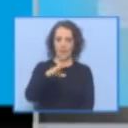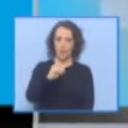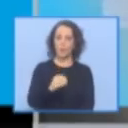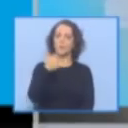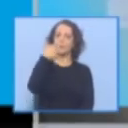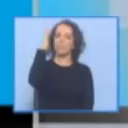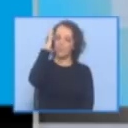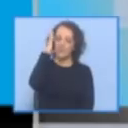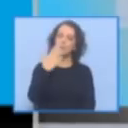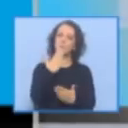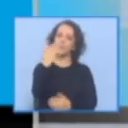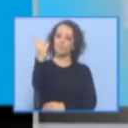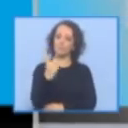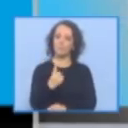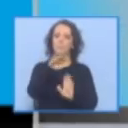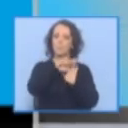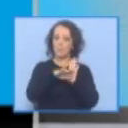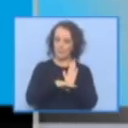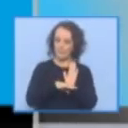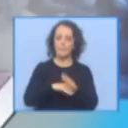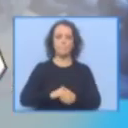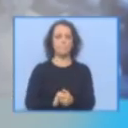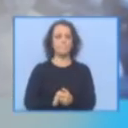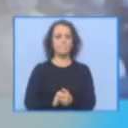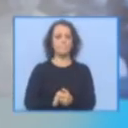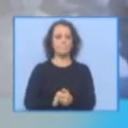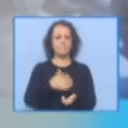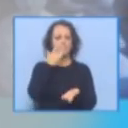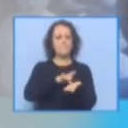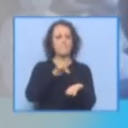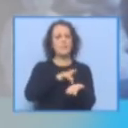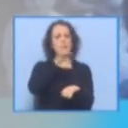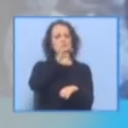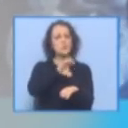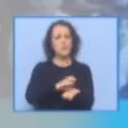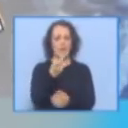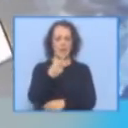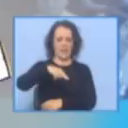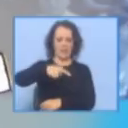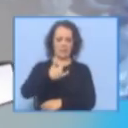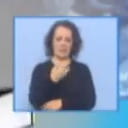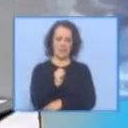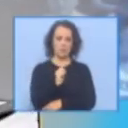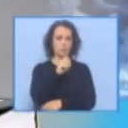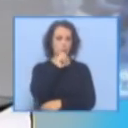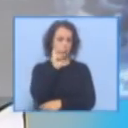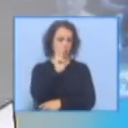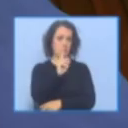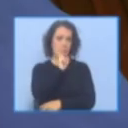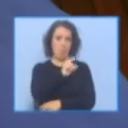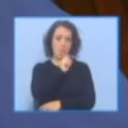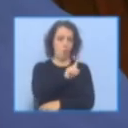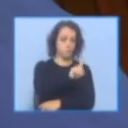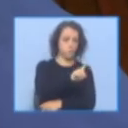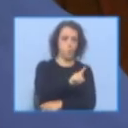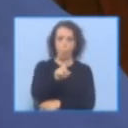por estar neste programa. É possível um dicionário dos Antis? Vemos que é possível pelos 2 volumes que